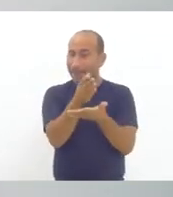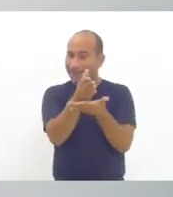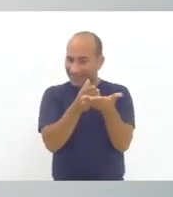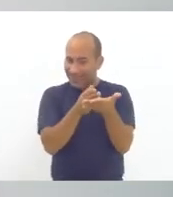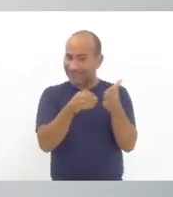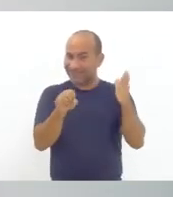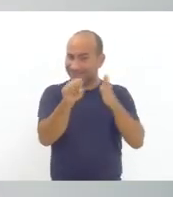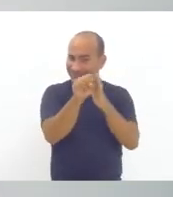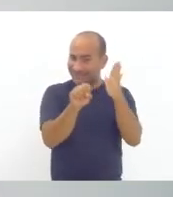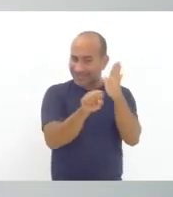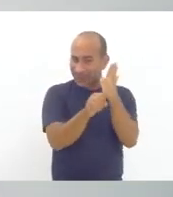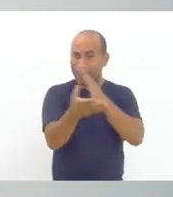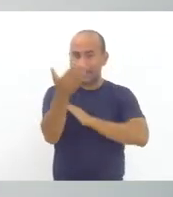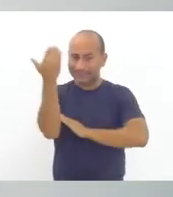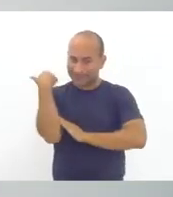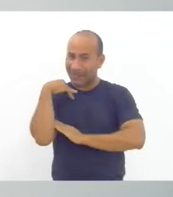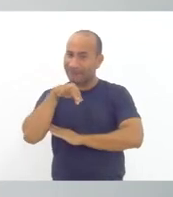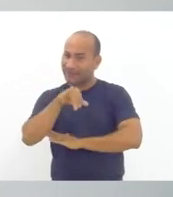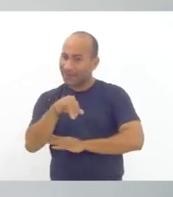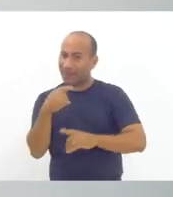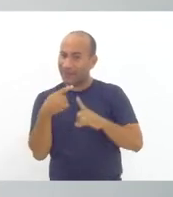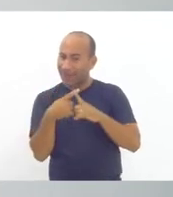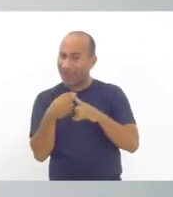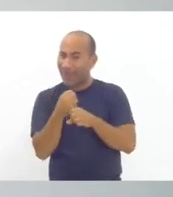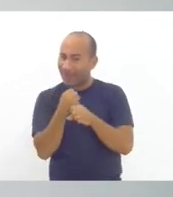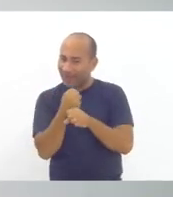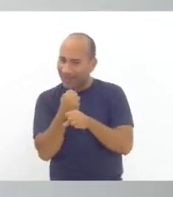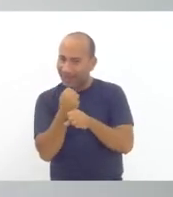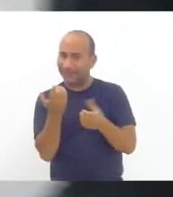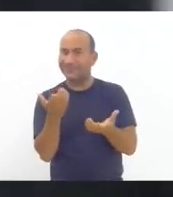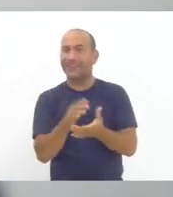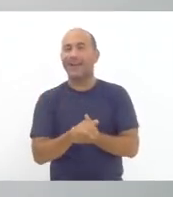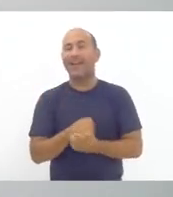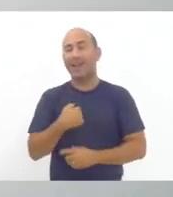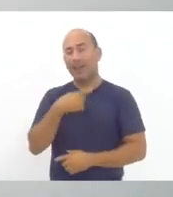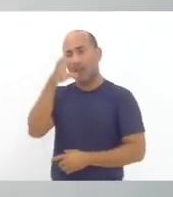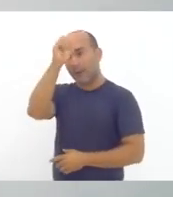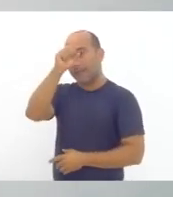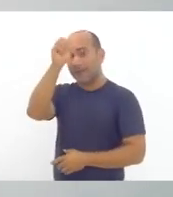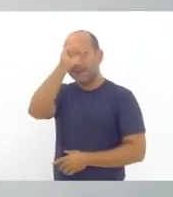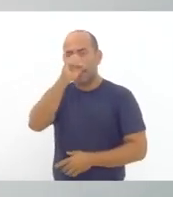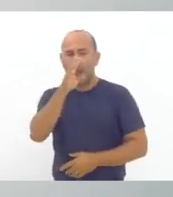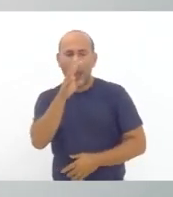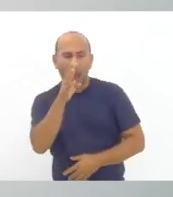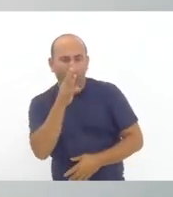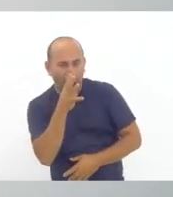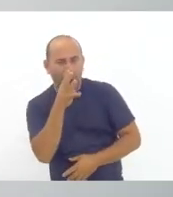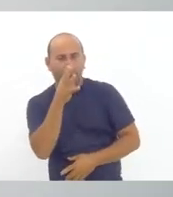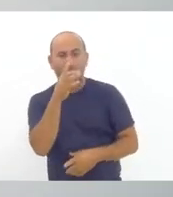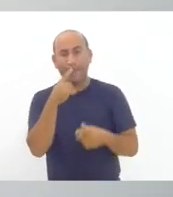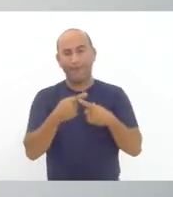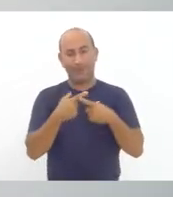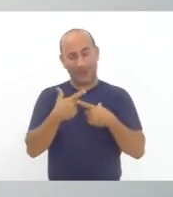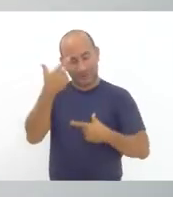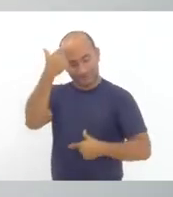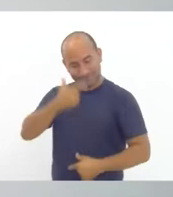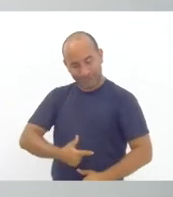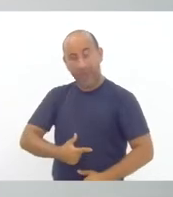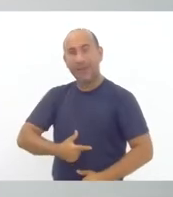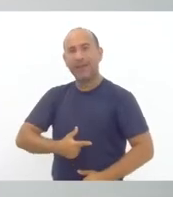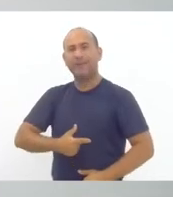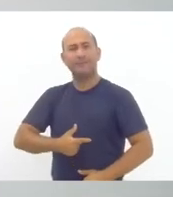assinalar se não fica difícil eu aprendi a admirar o barco Até porque sou um